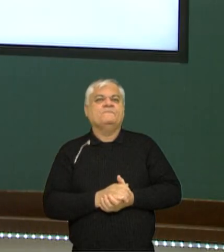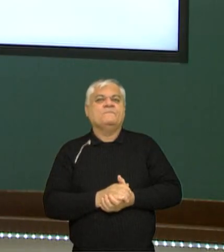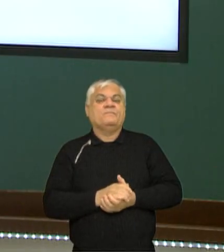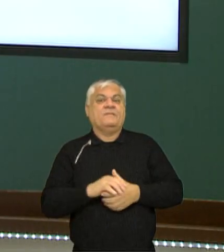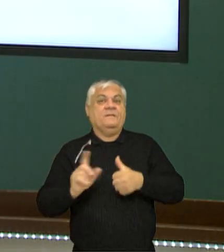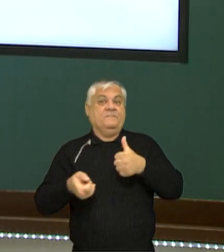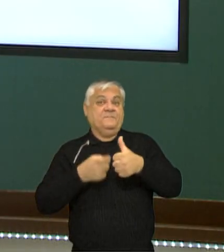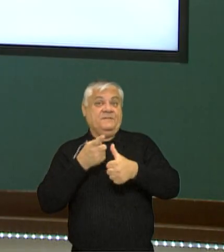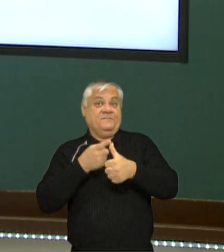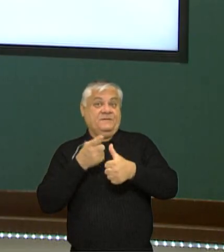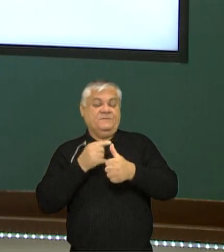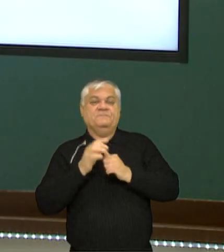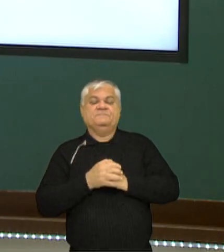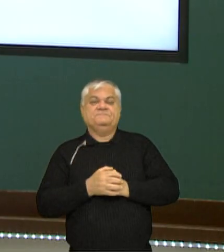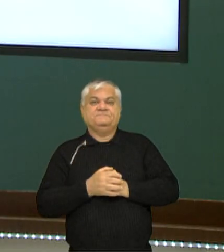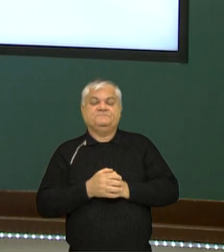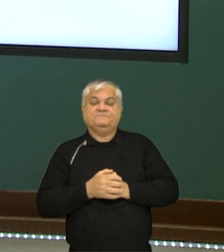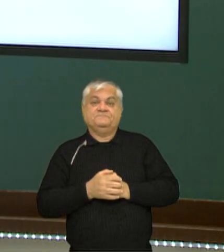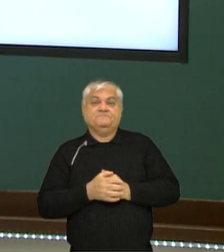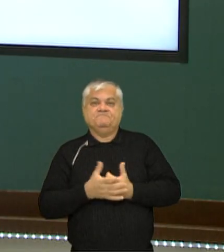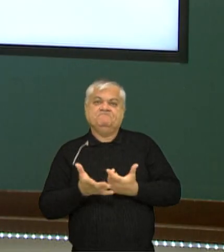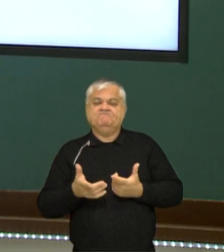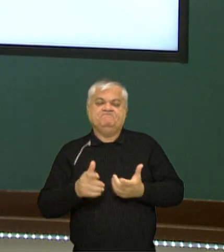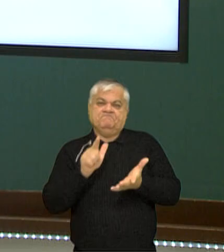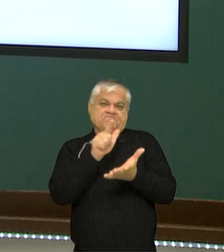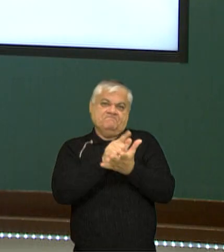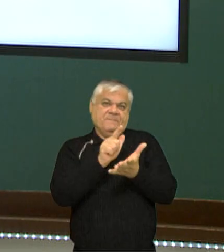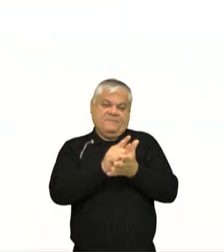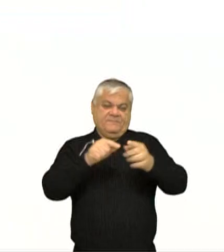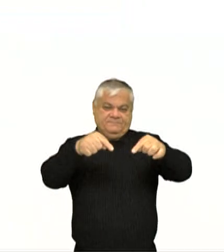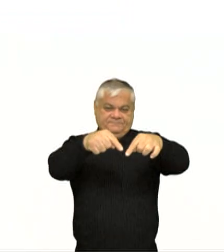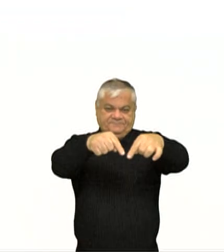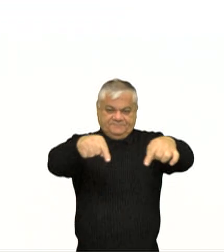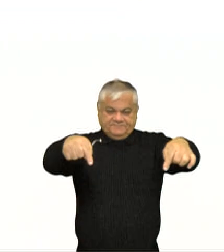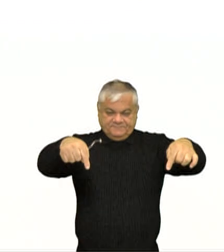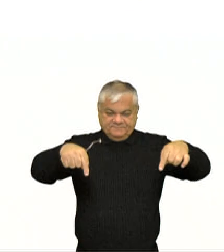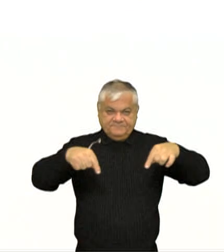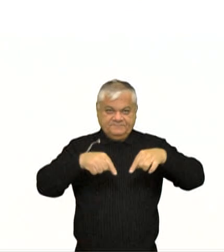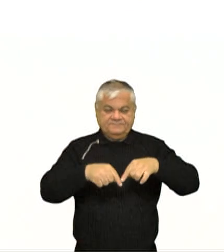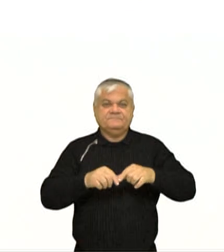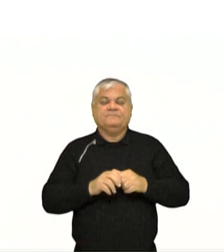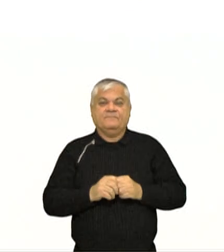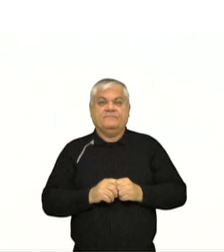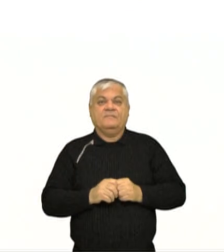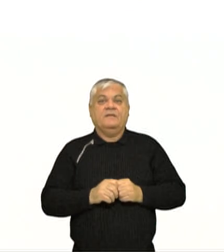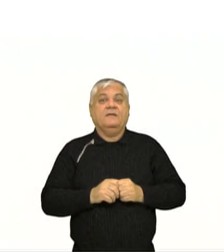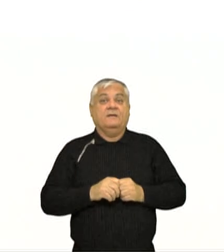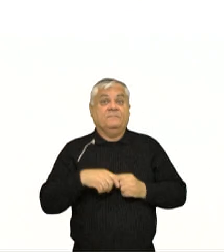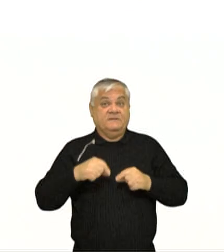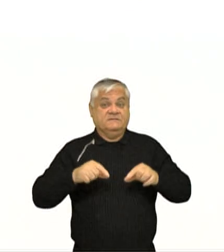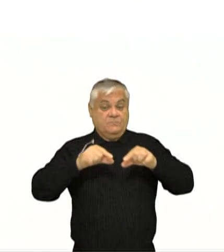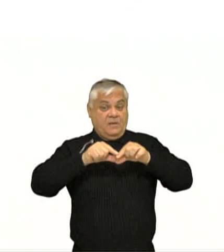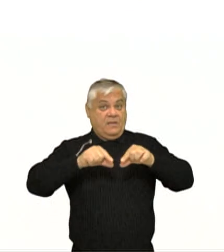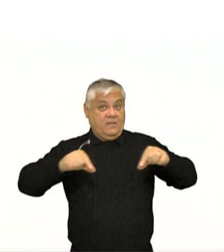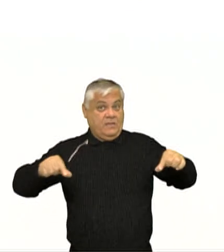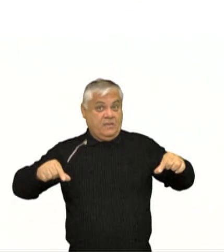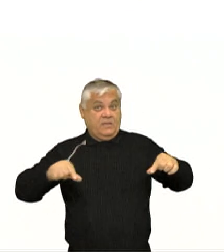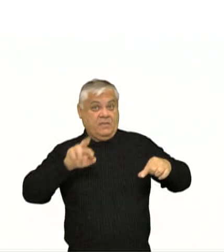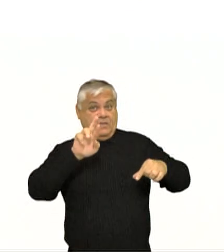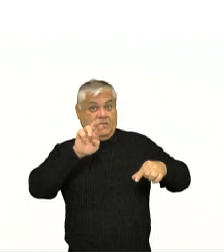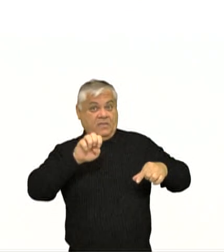Primeiro passo, né? Em uma folha ou no seu papelão aí, com o uso de uma régua, você